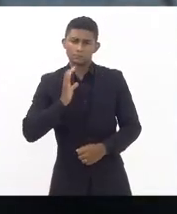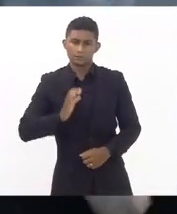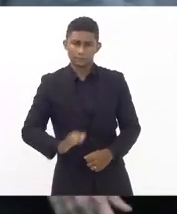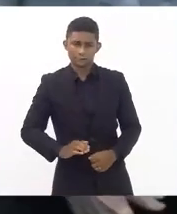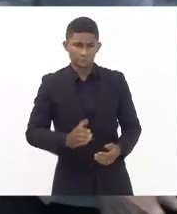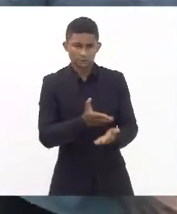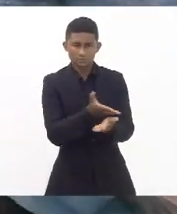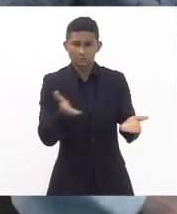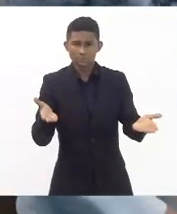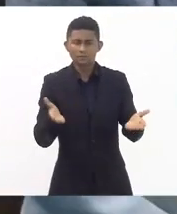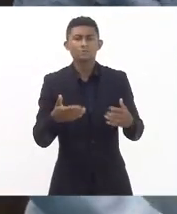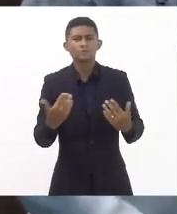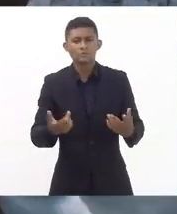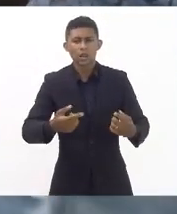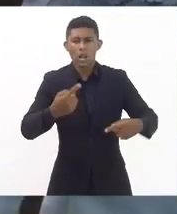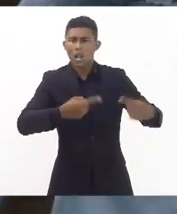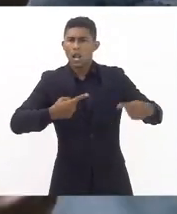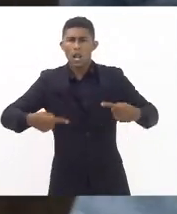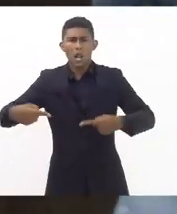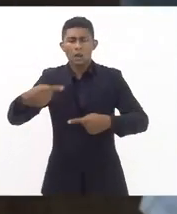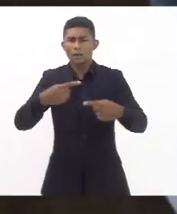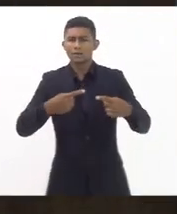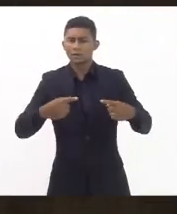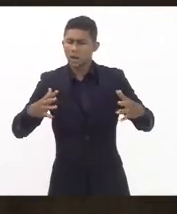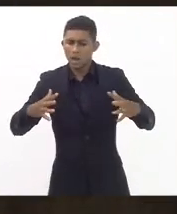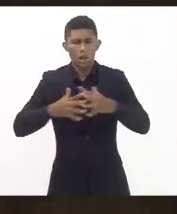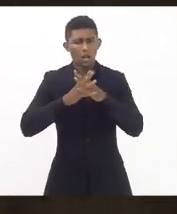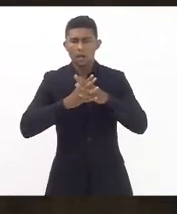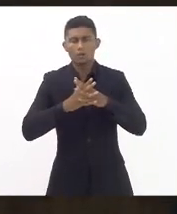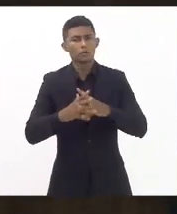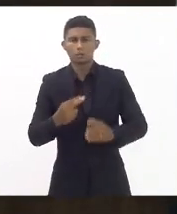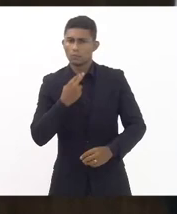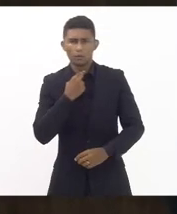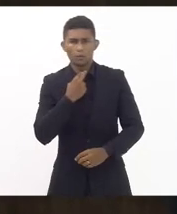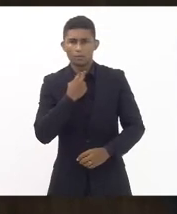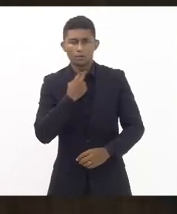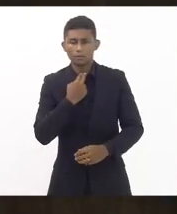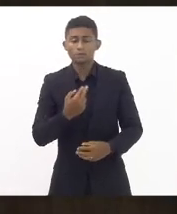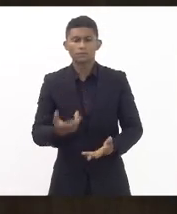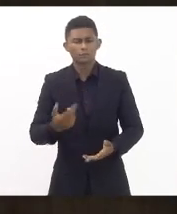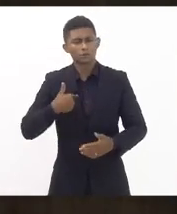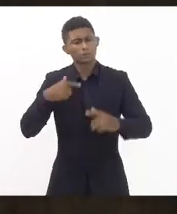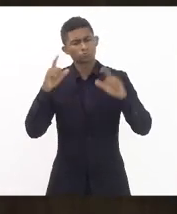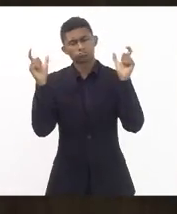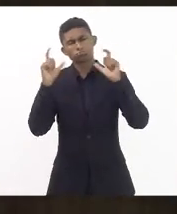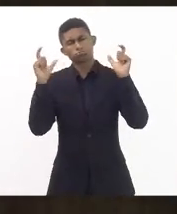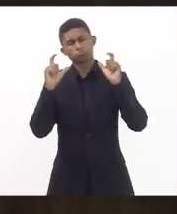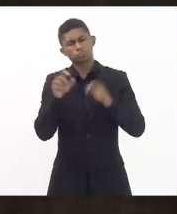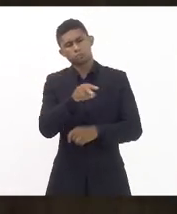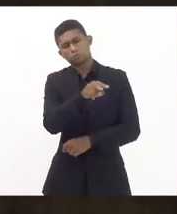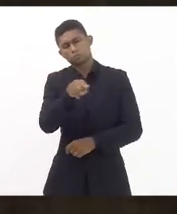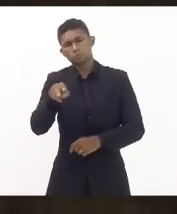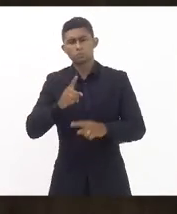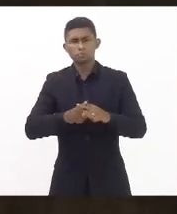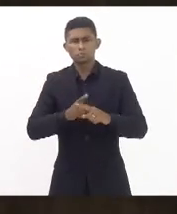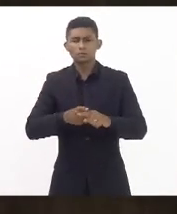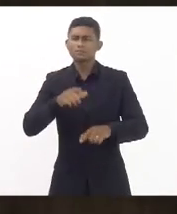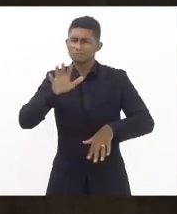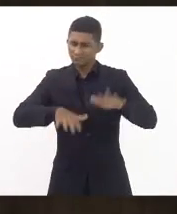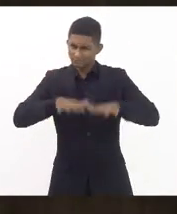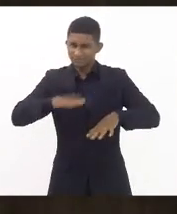Portanto, esses debates não se confundem. E o que me chama a atenção é que, muitas vezes, nesses debates, a gente